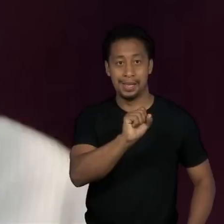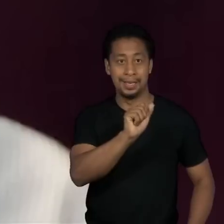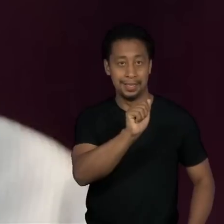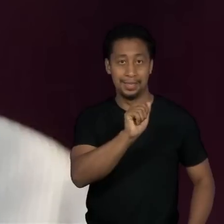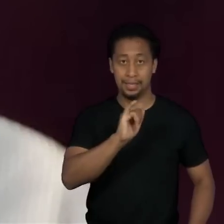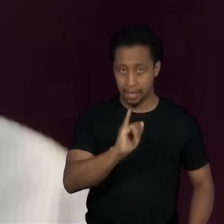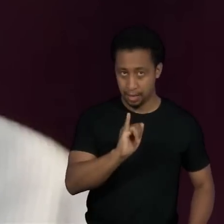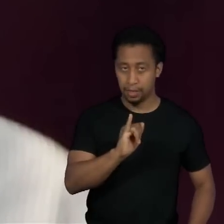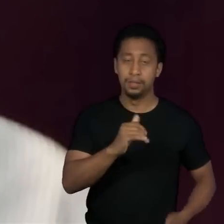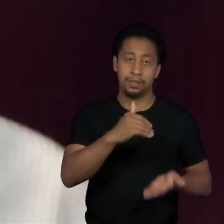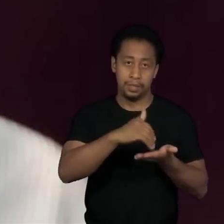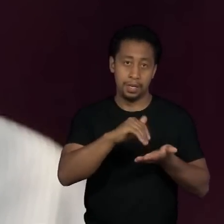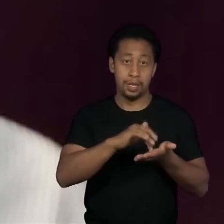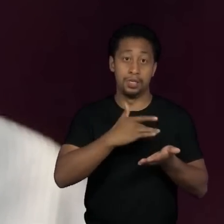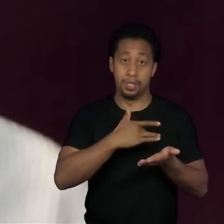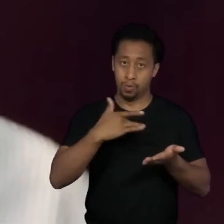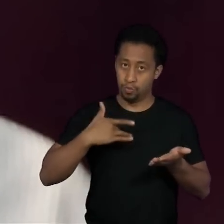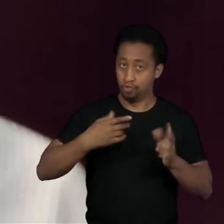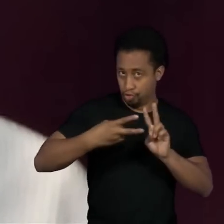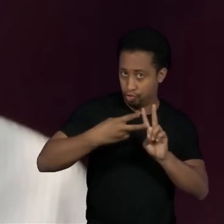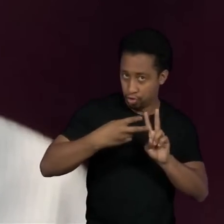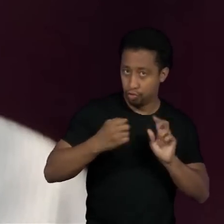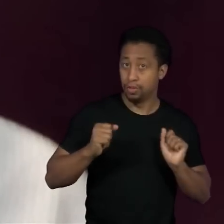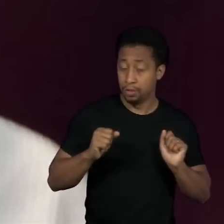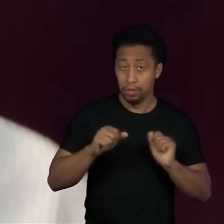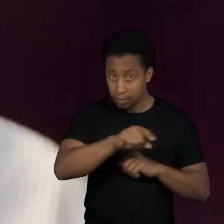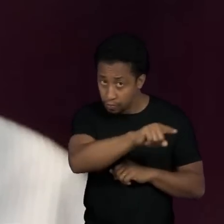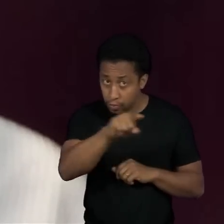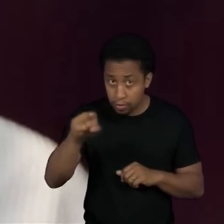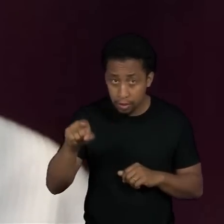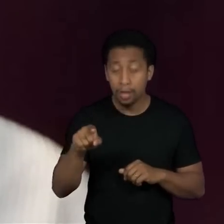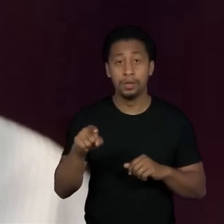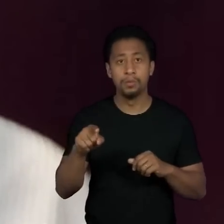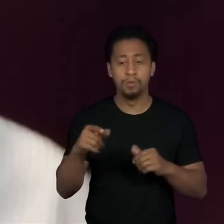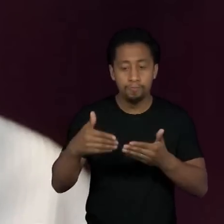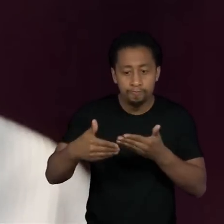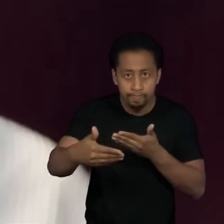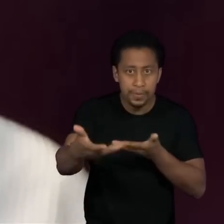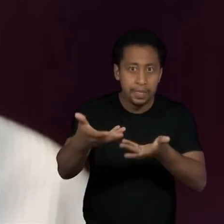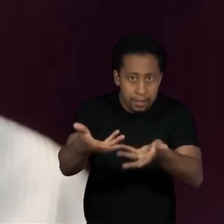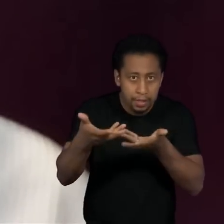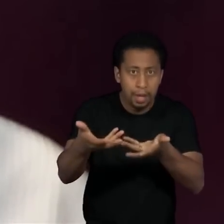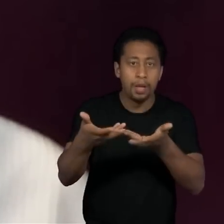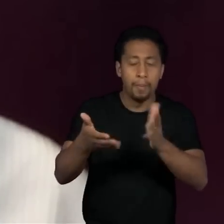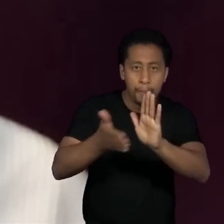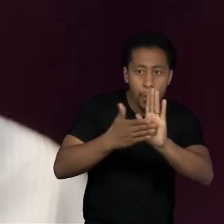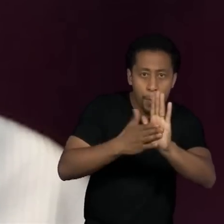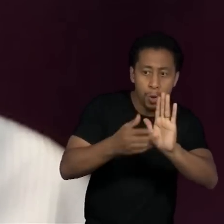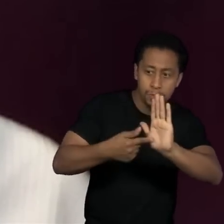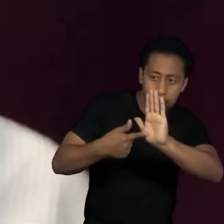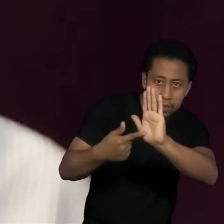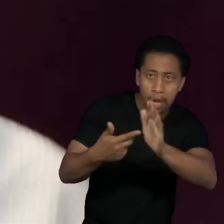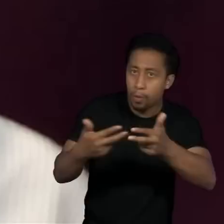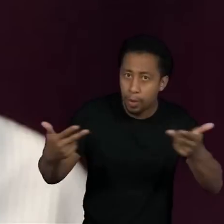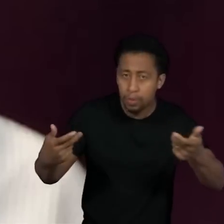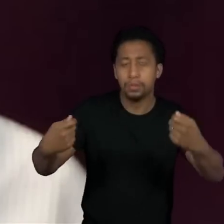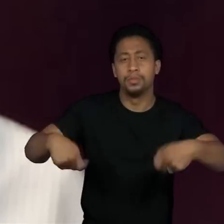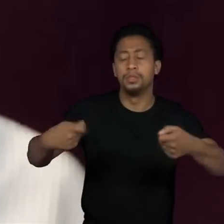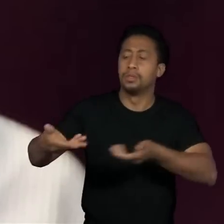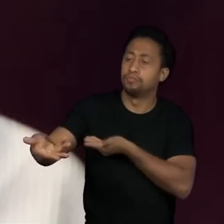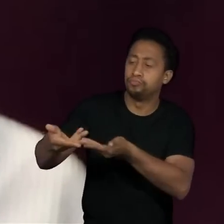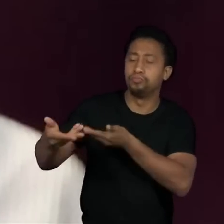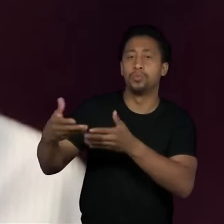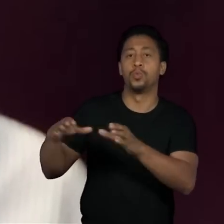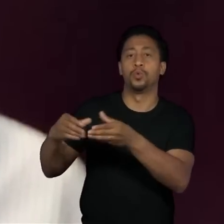Indígena. Quem tiver algo a propor, algo a negociar, algo a mediar, terá que discutir com os próprios representantes